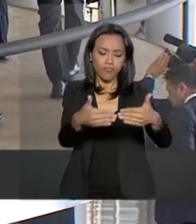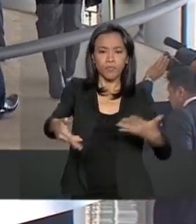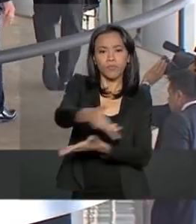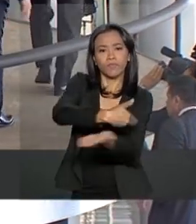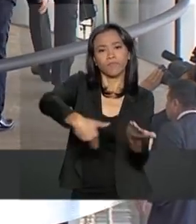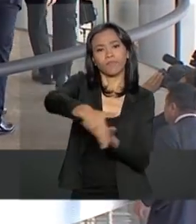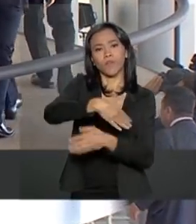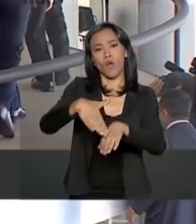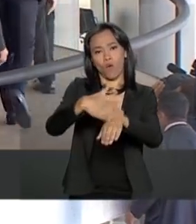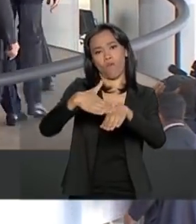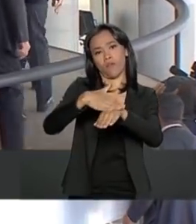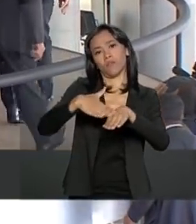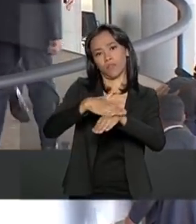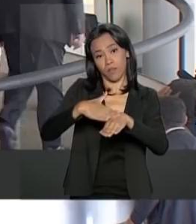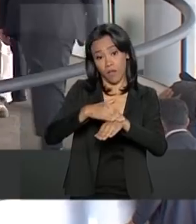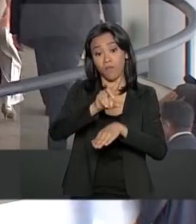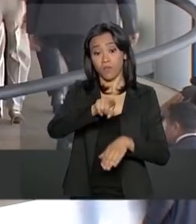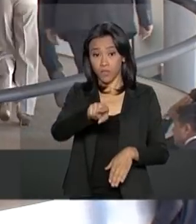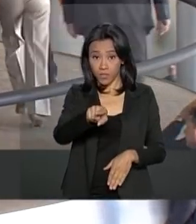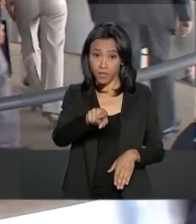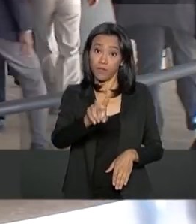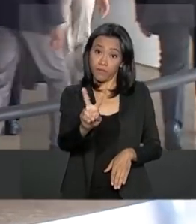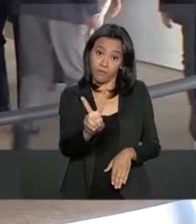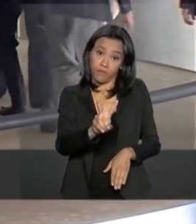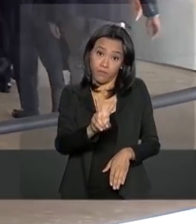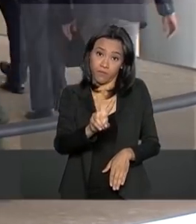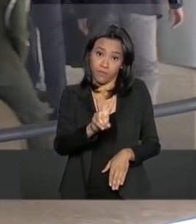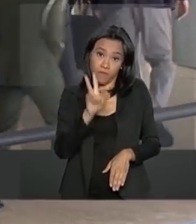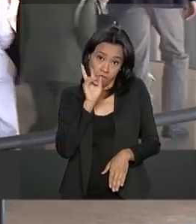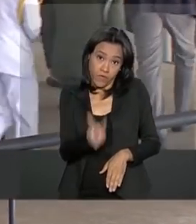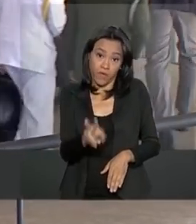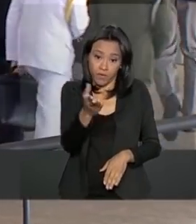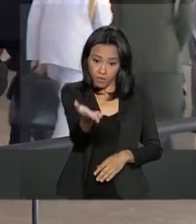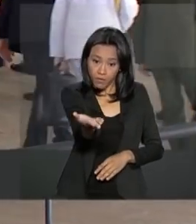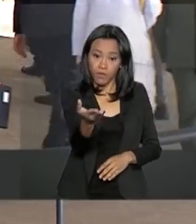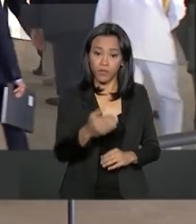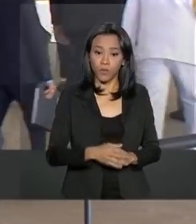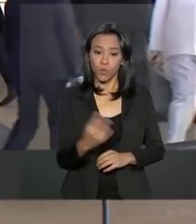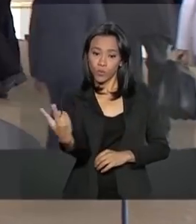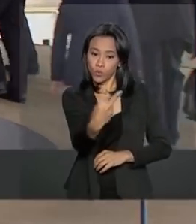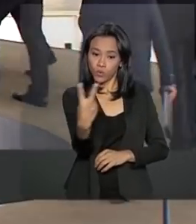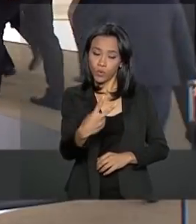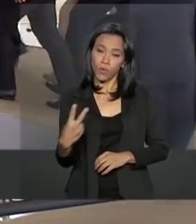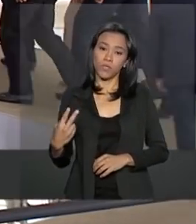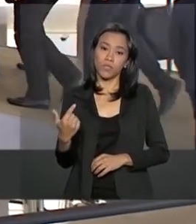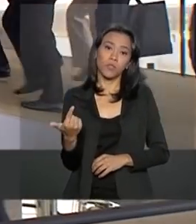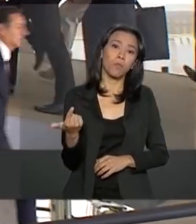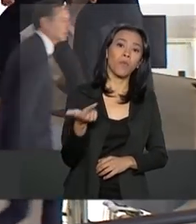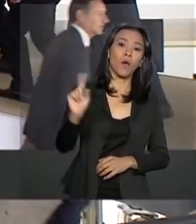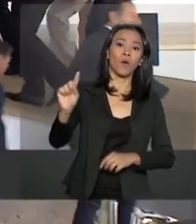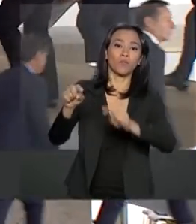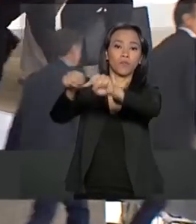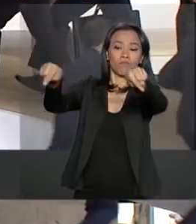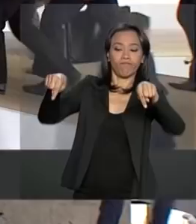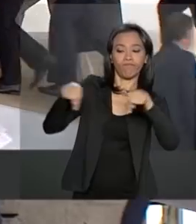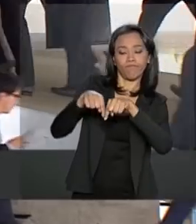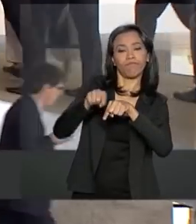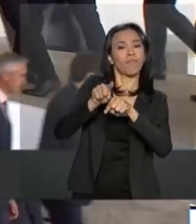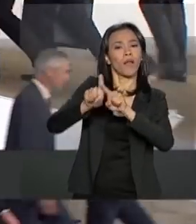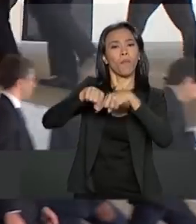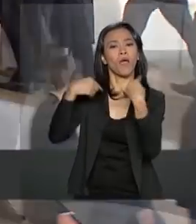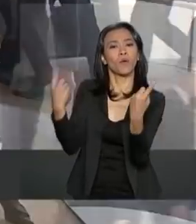dois países. Você acompanha aí eles subindo ali no Palácio Planalto para essa